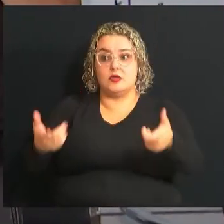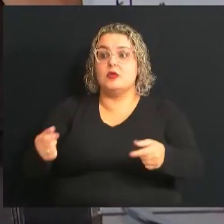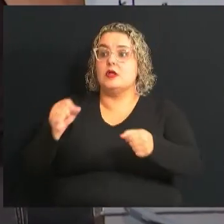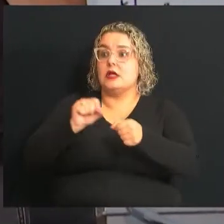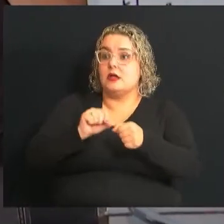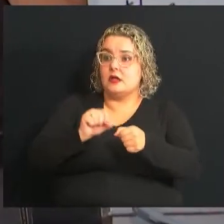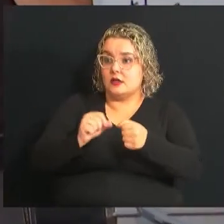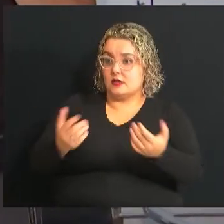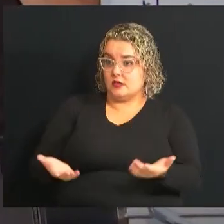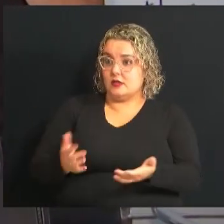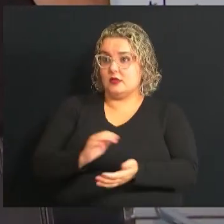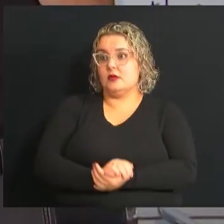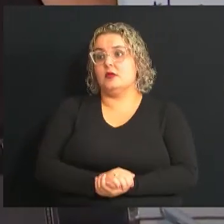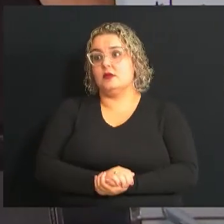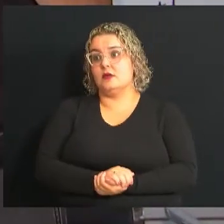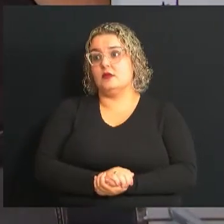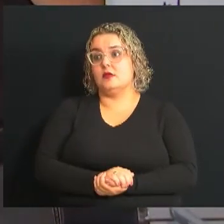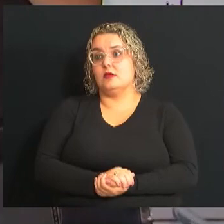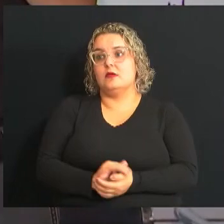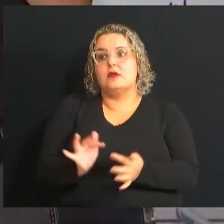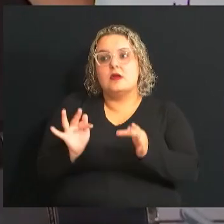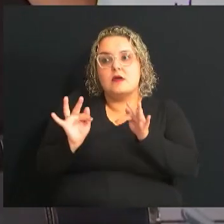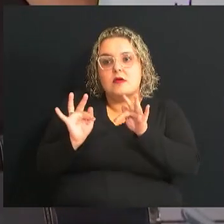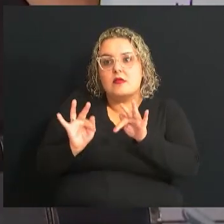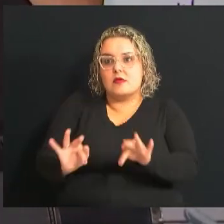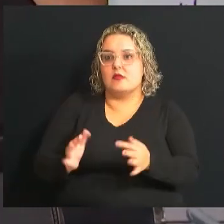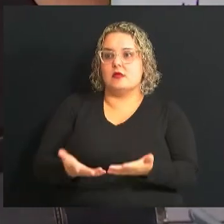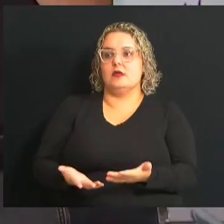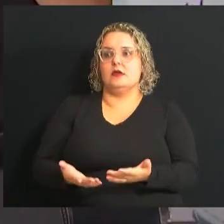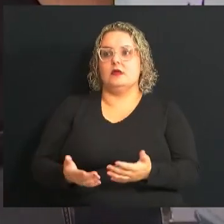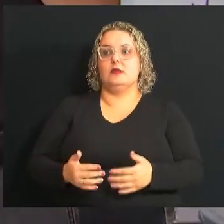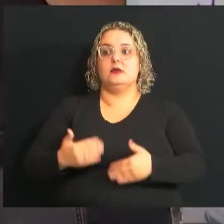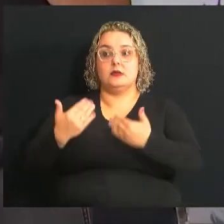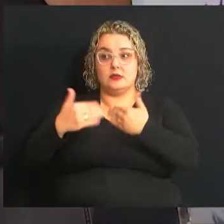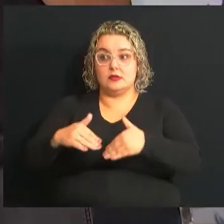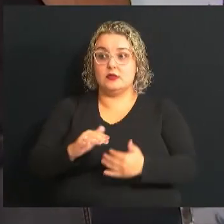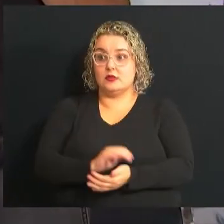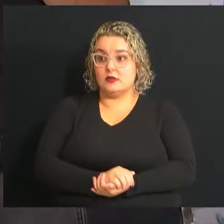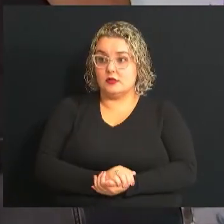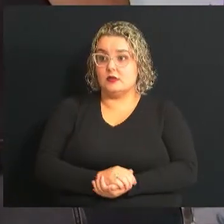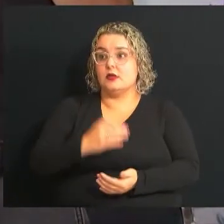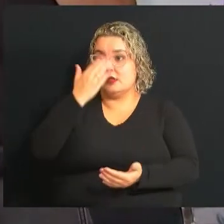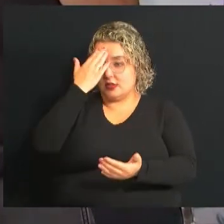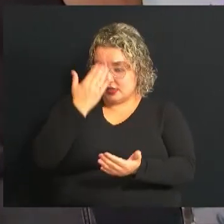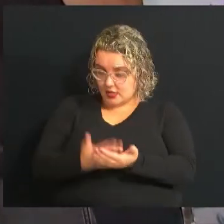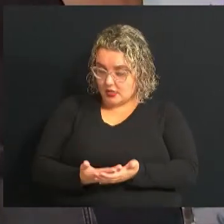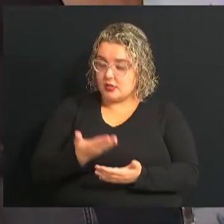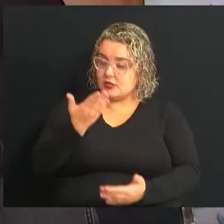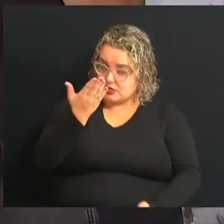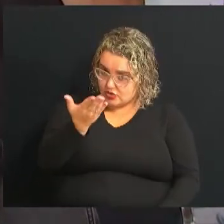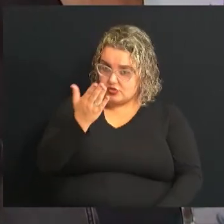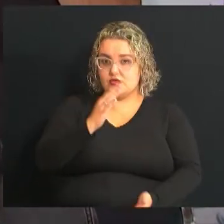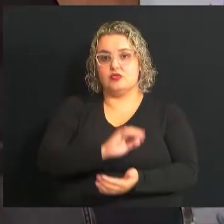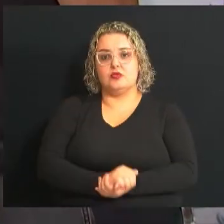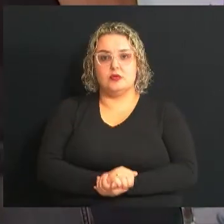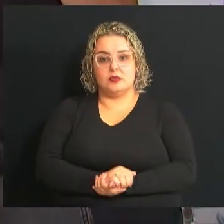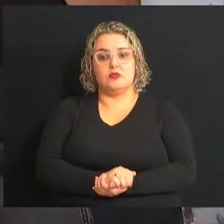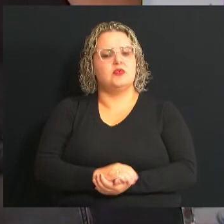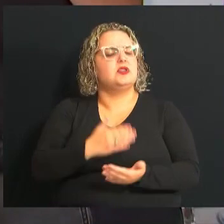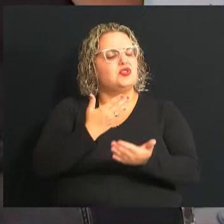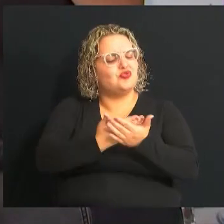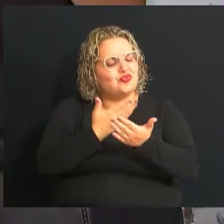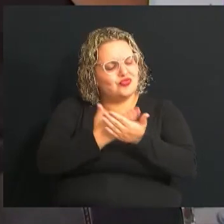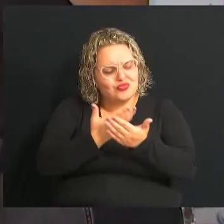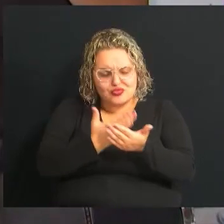aí essa finalzinho dessa maratona de provas, né? Acredite em você, você estudou